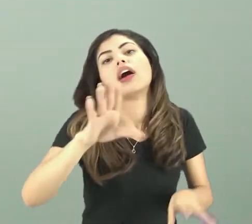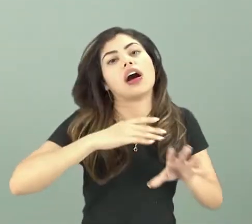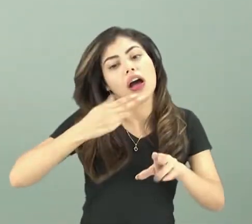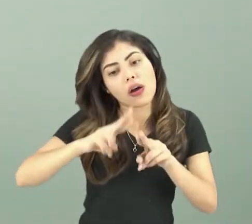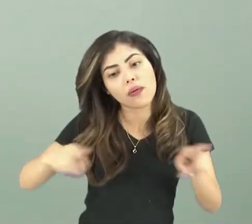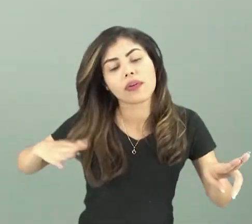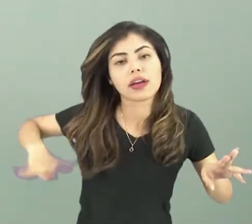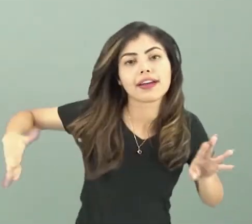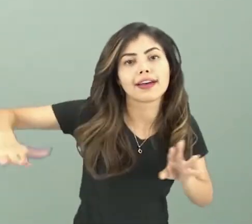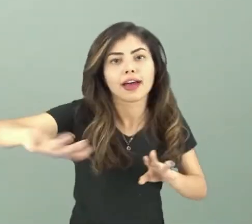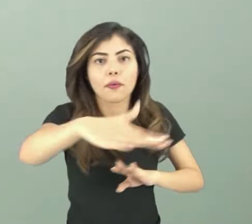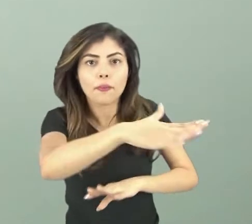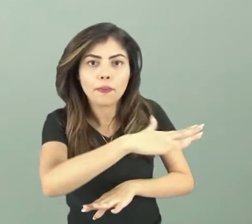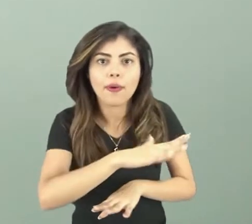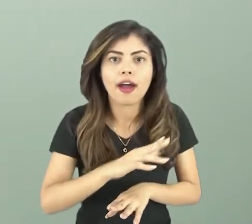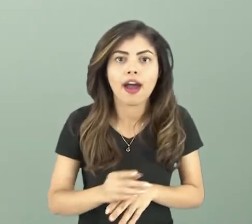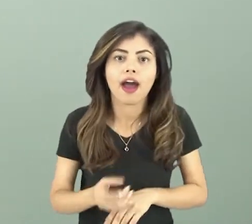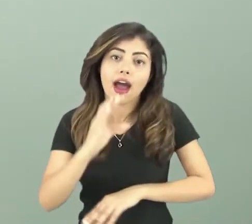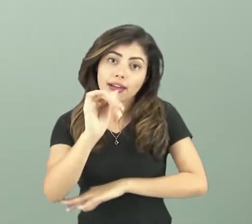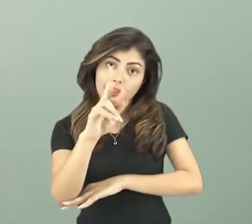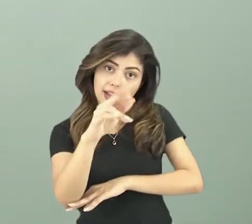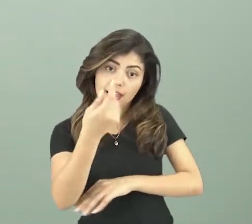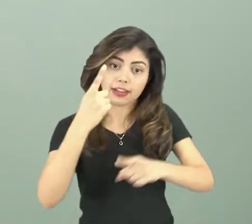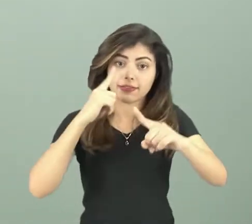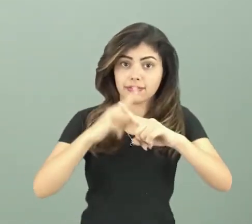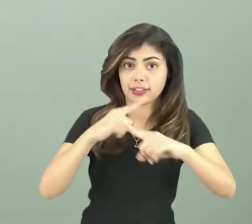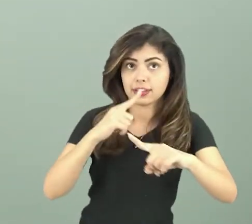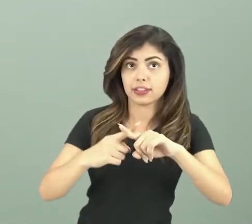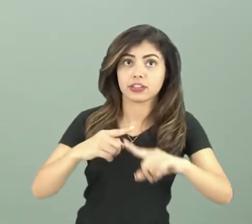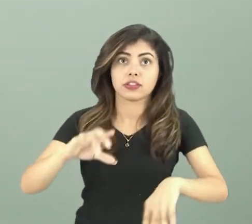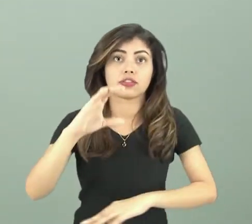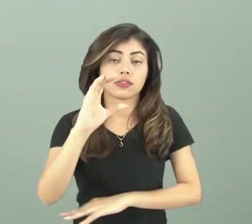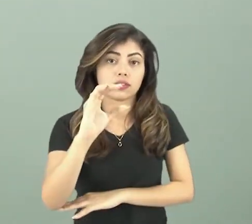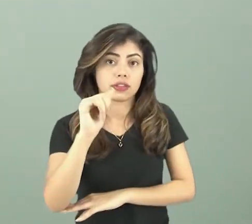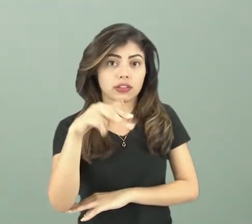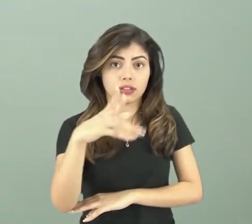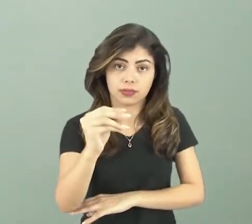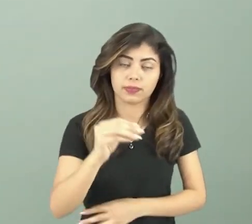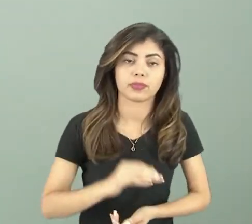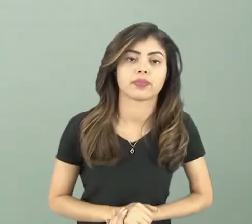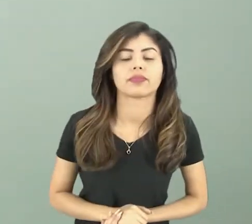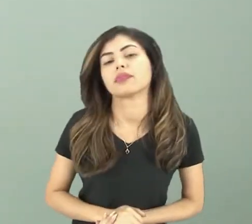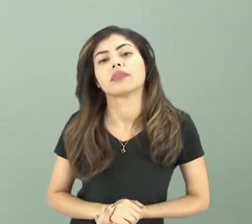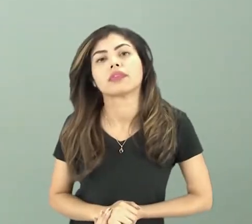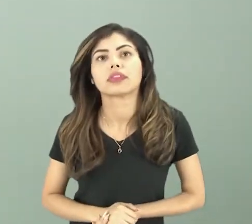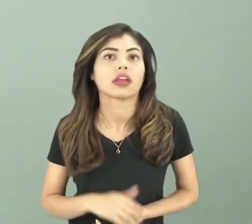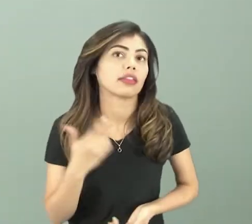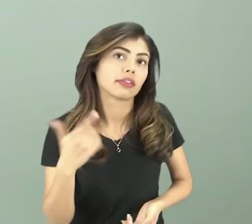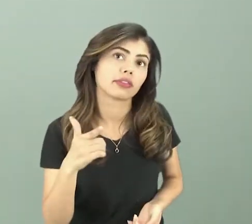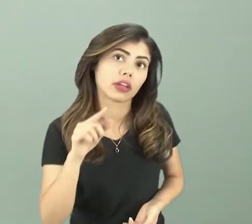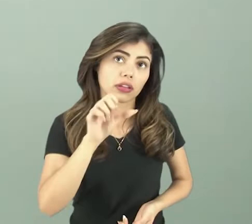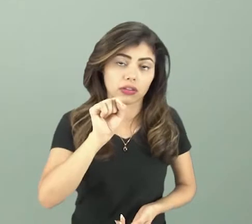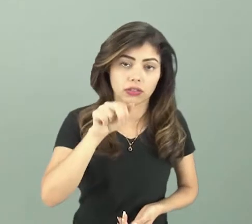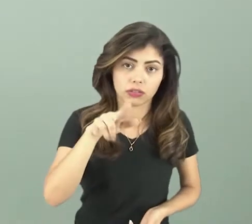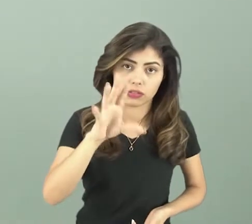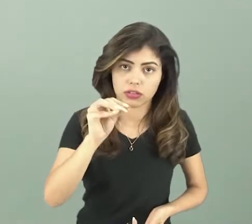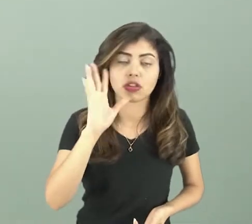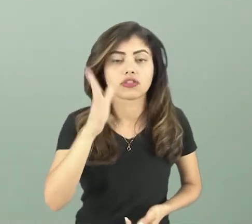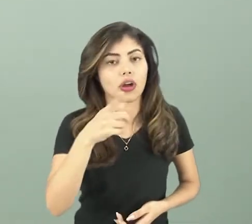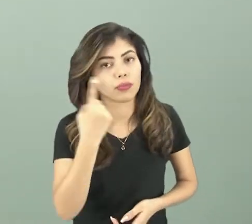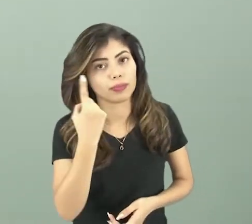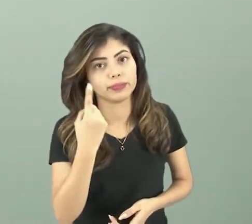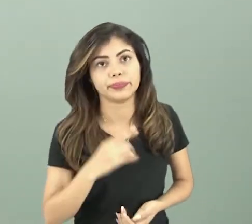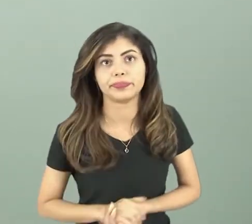resumindo, vai ser a carga vezes a velocidade vezes o campo magnético. sem o seno ali, porque o seno você já verificou que é